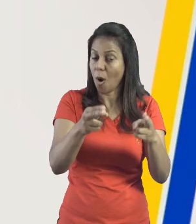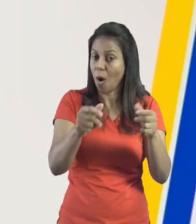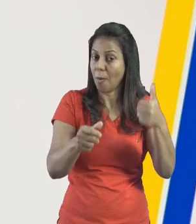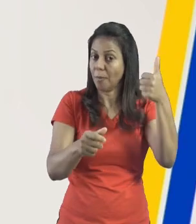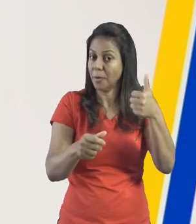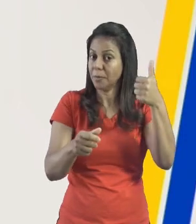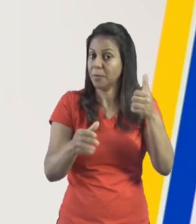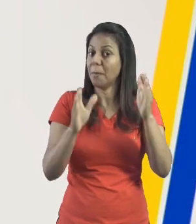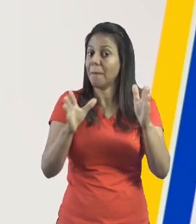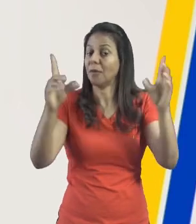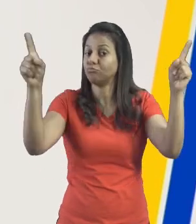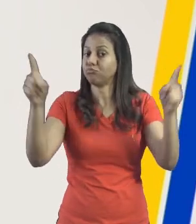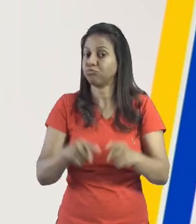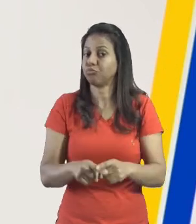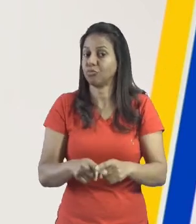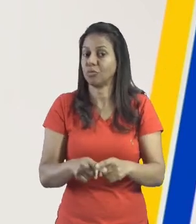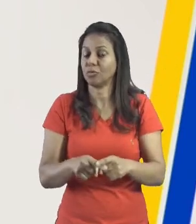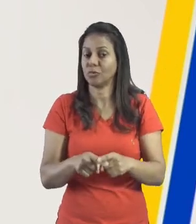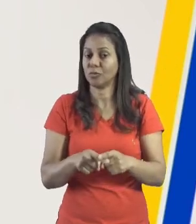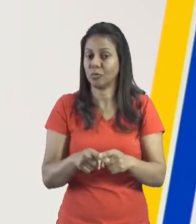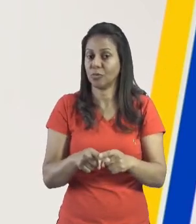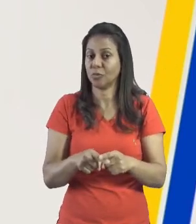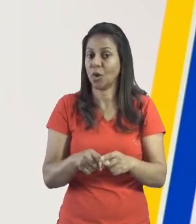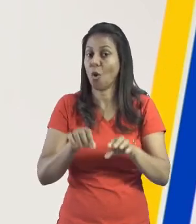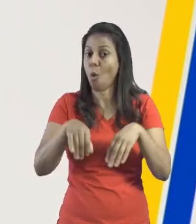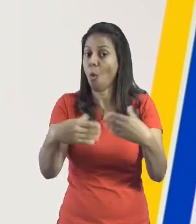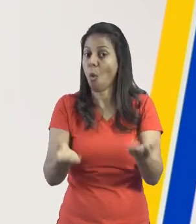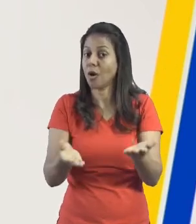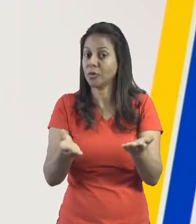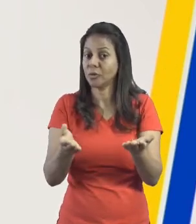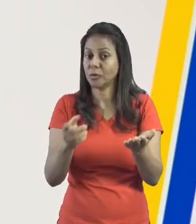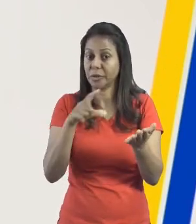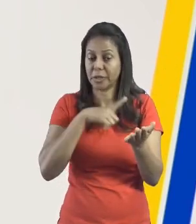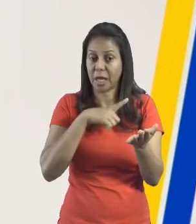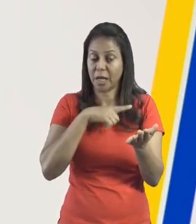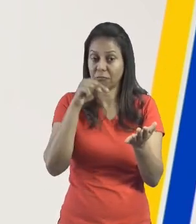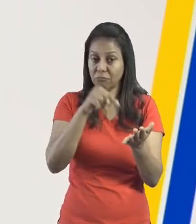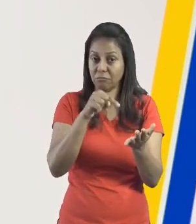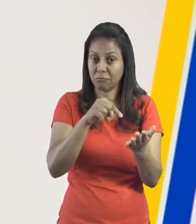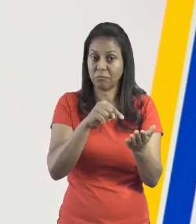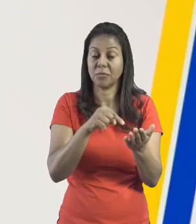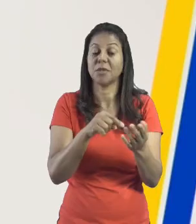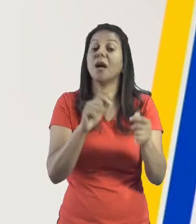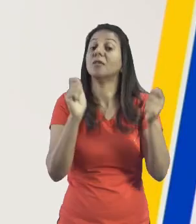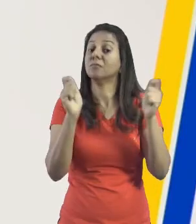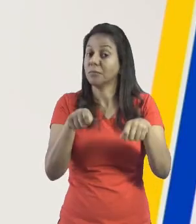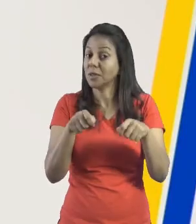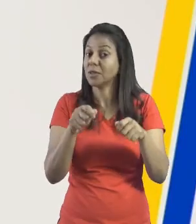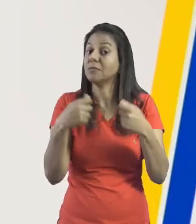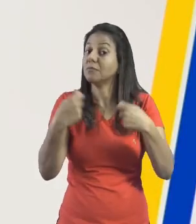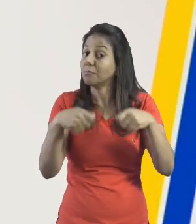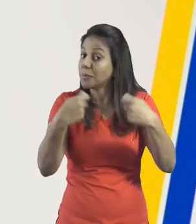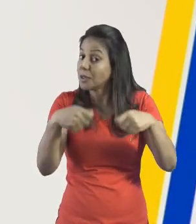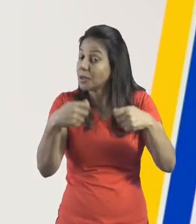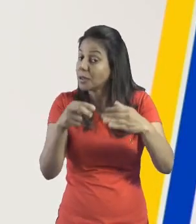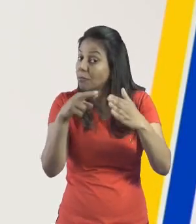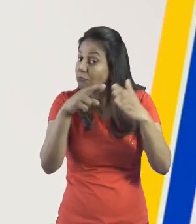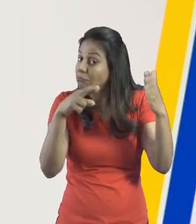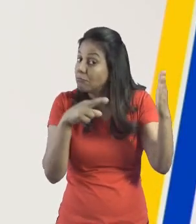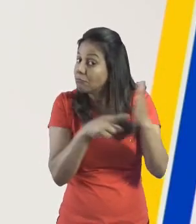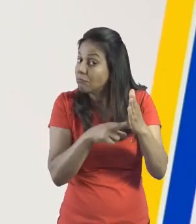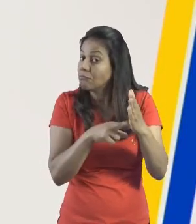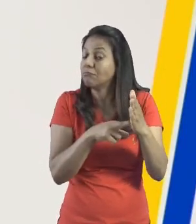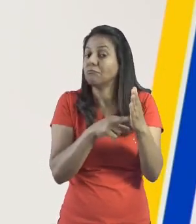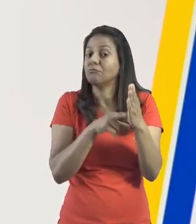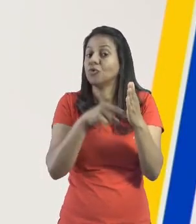forma fatorada. Quando acontece isso aí, aí nós vamos para a propriedade do